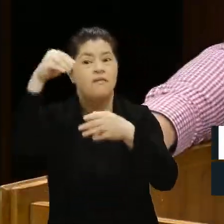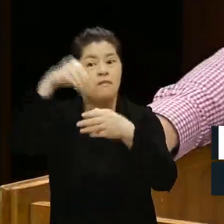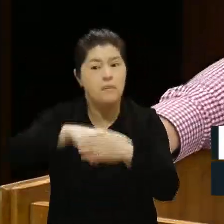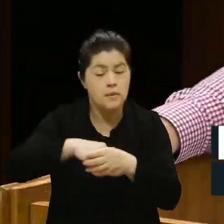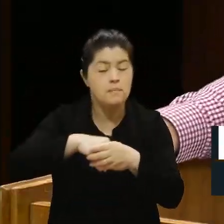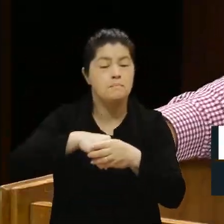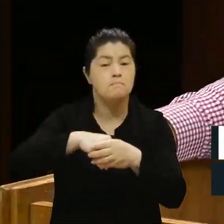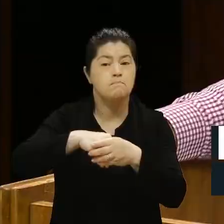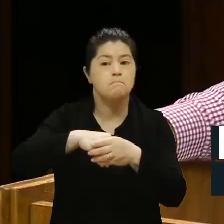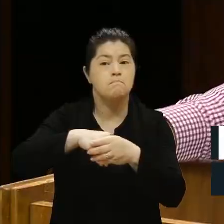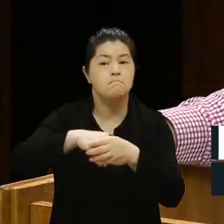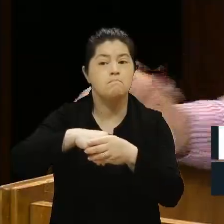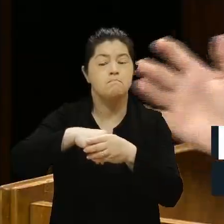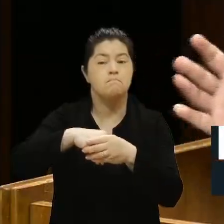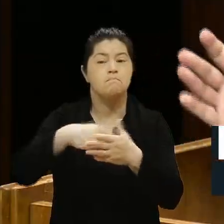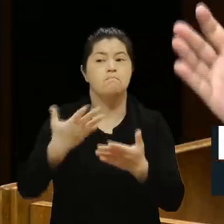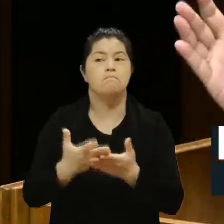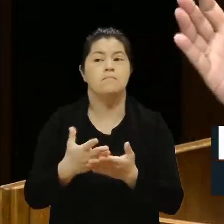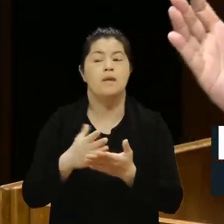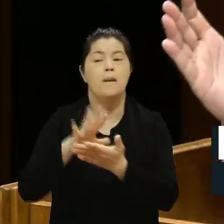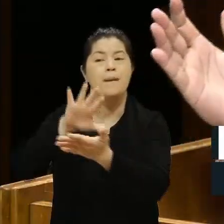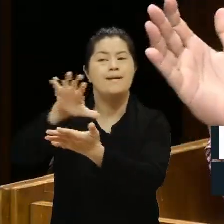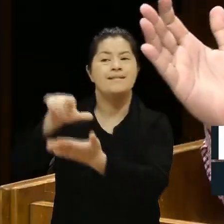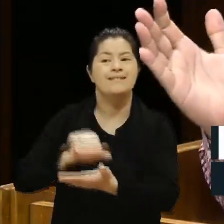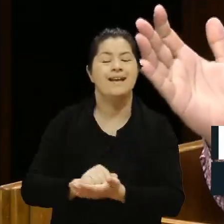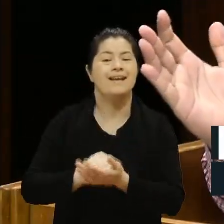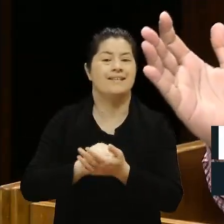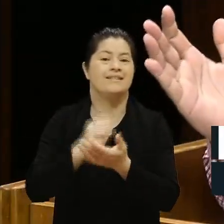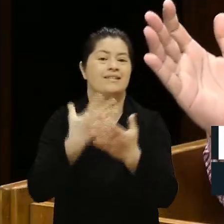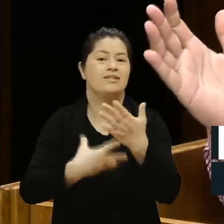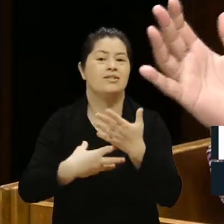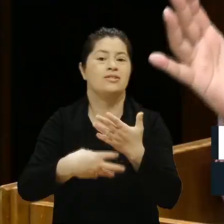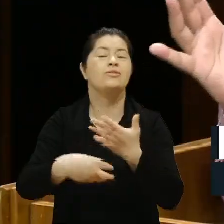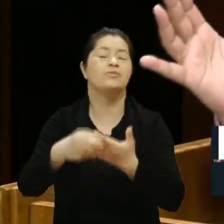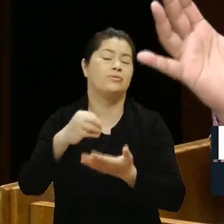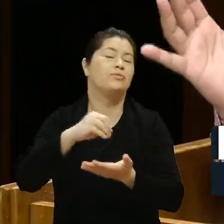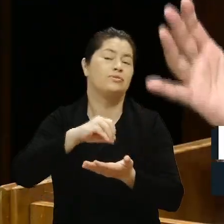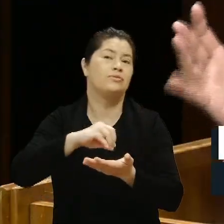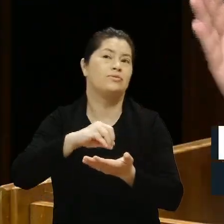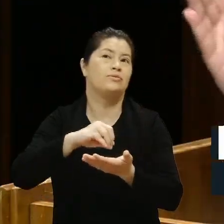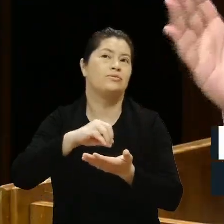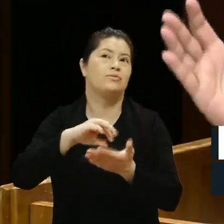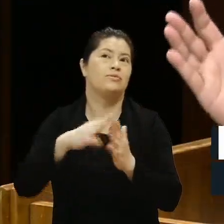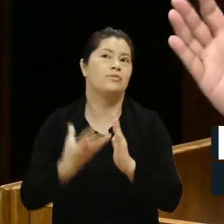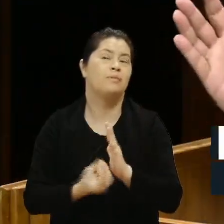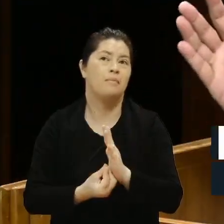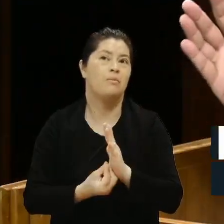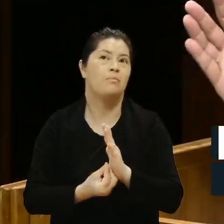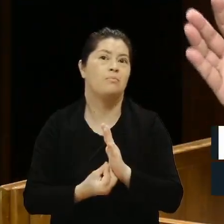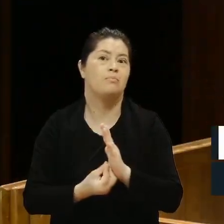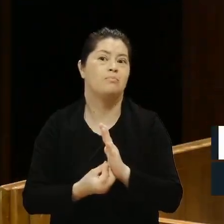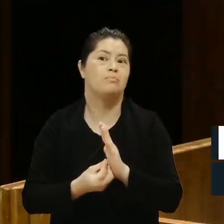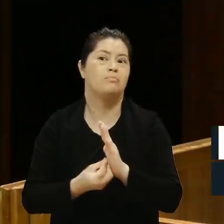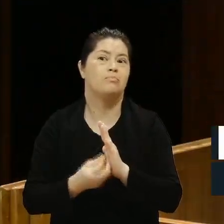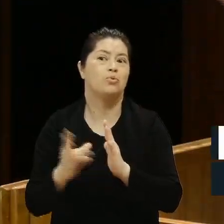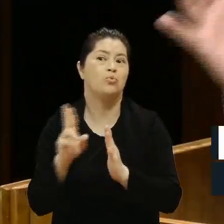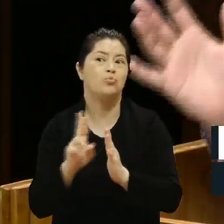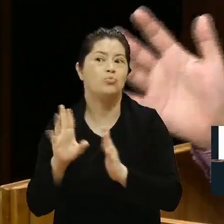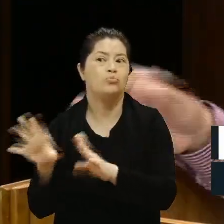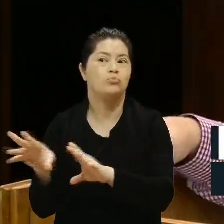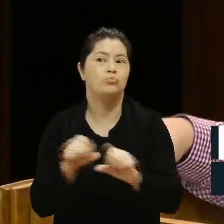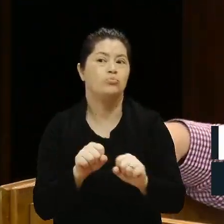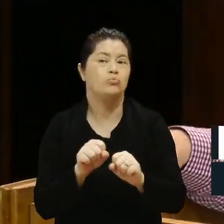no SAMAI. Mas aí tem uma incoerência, já que nós estamos falando de privatização e de